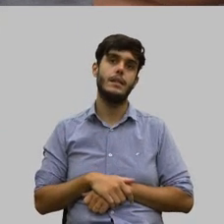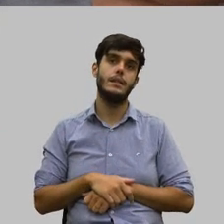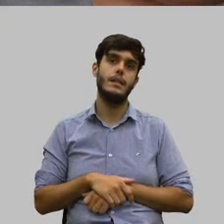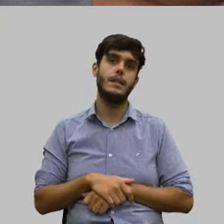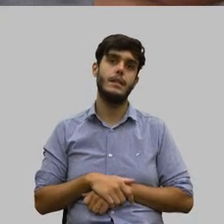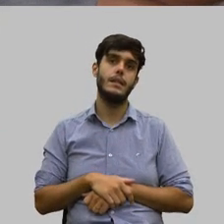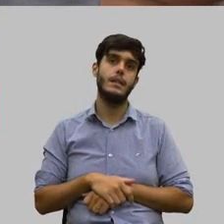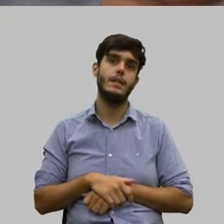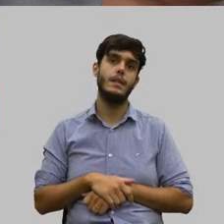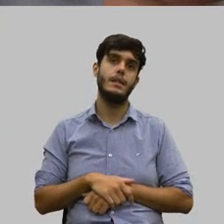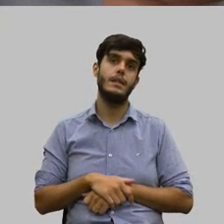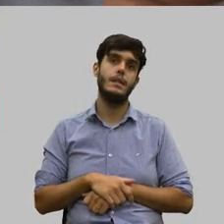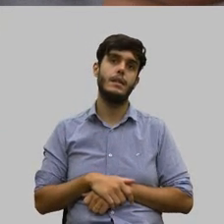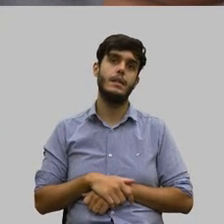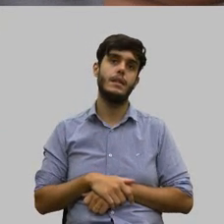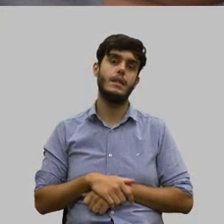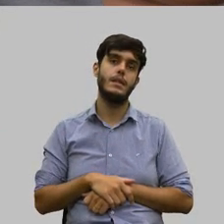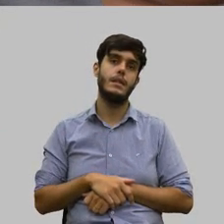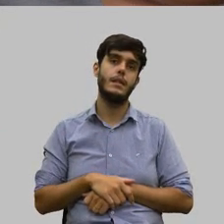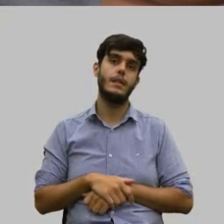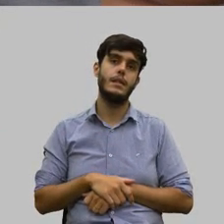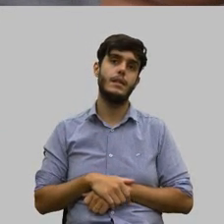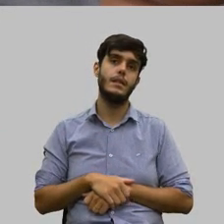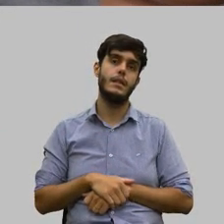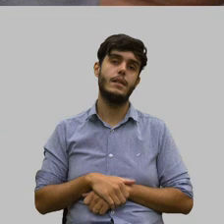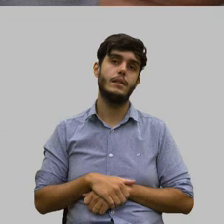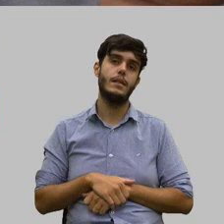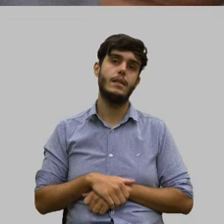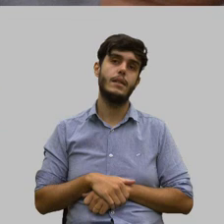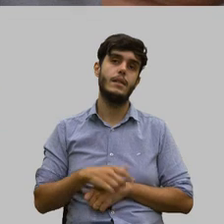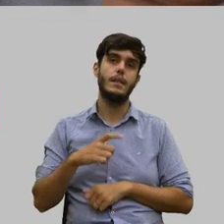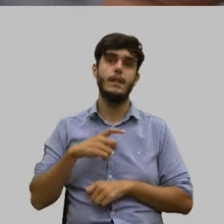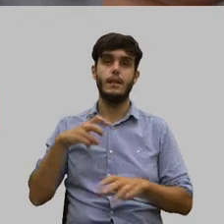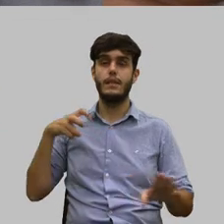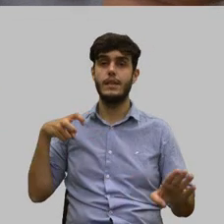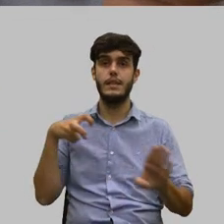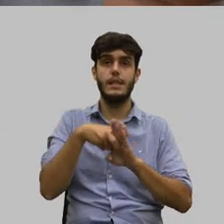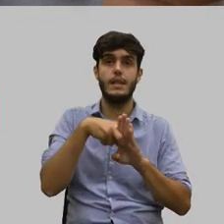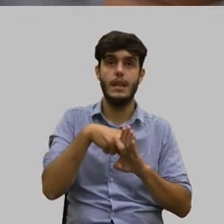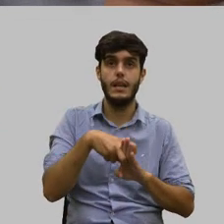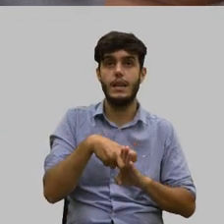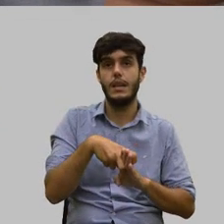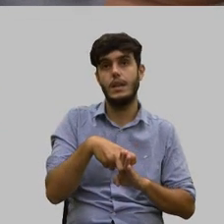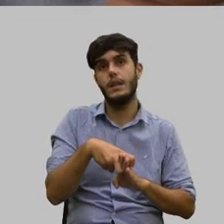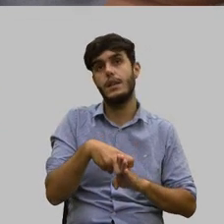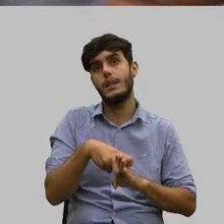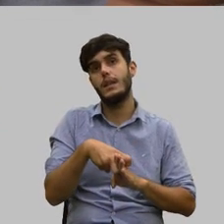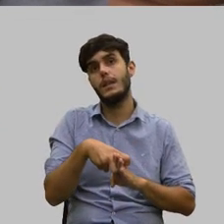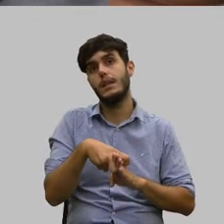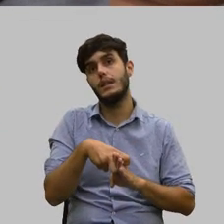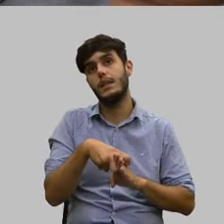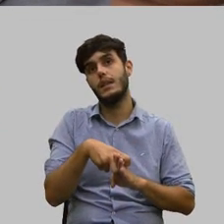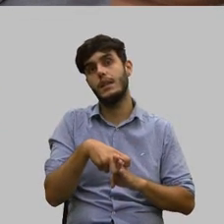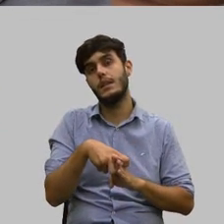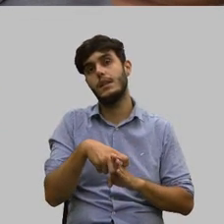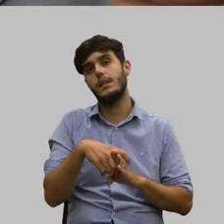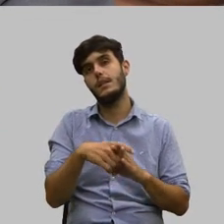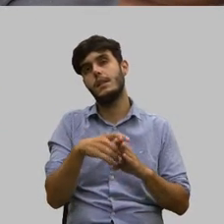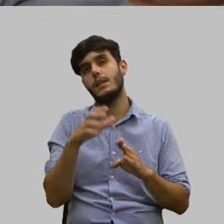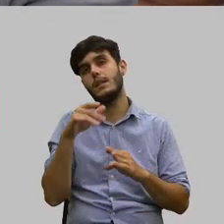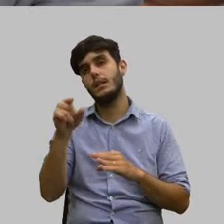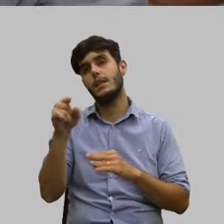2013 onde nós né tivemos um acidente ali depois do do